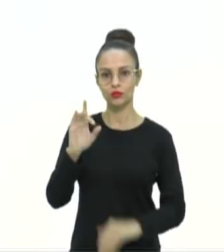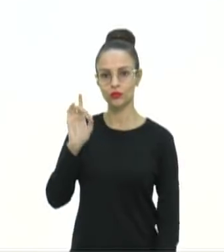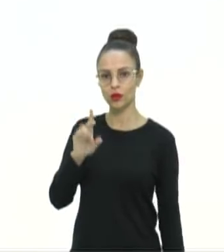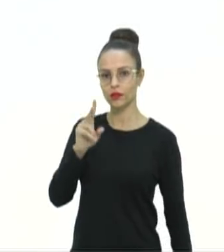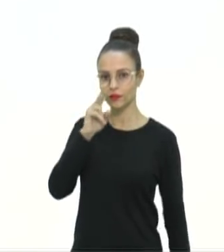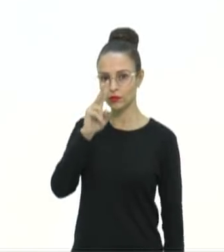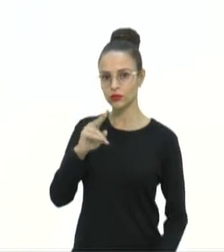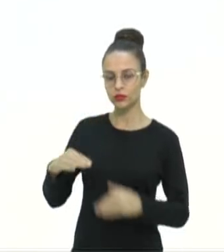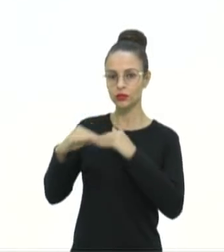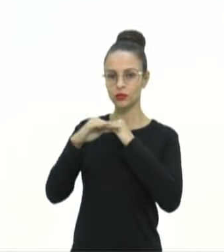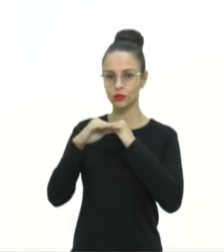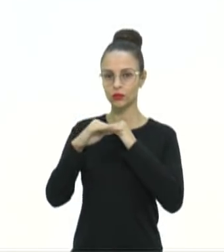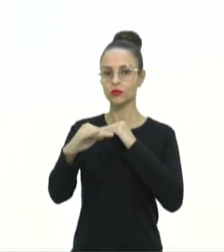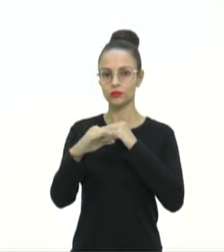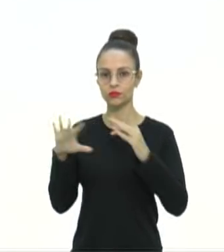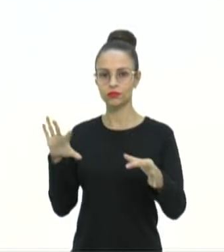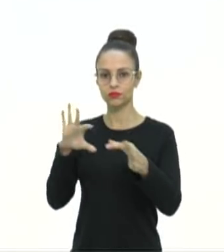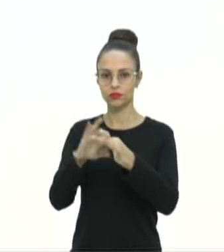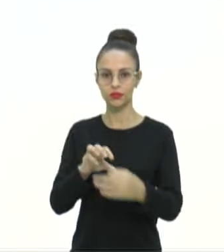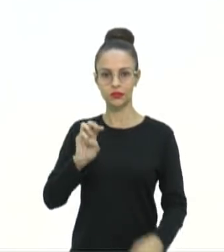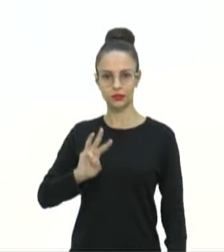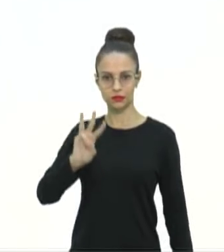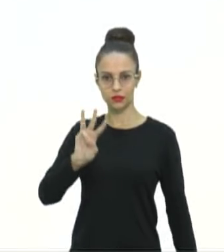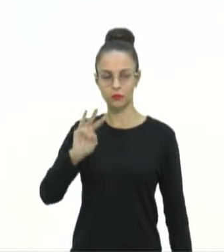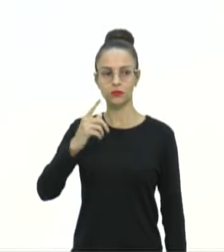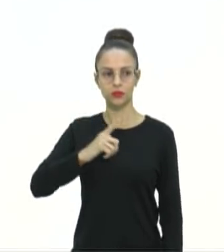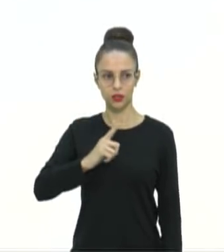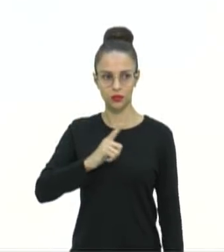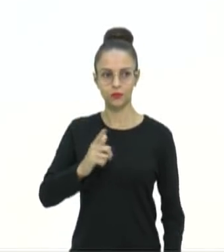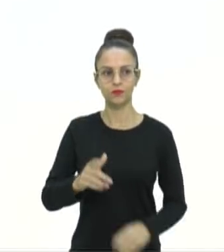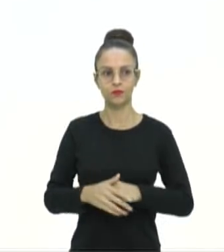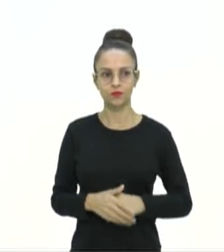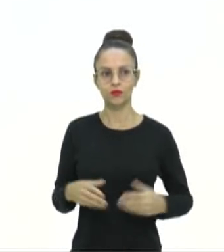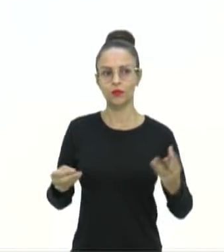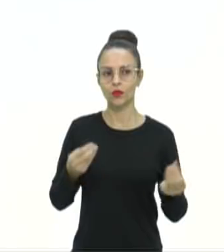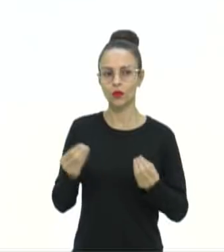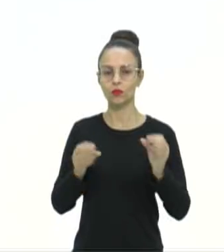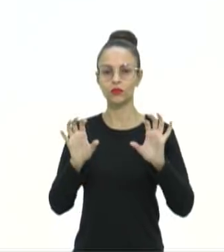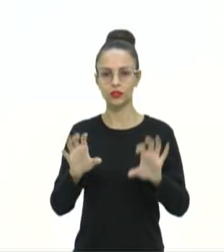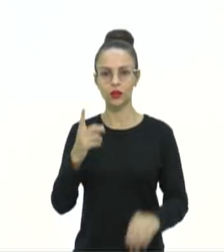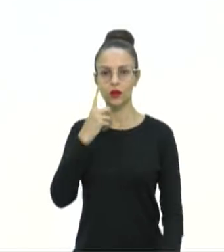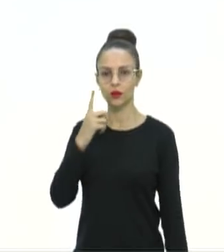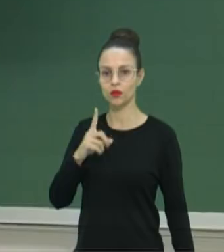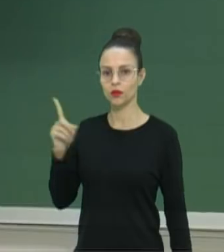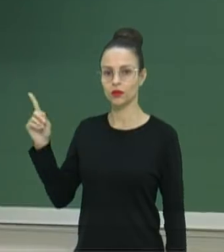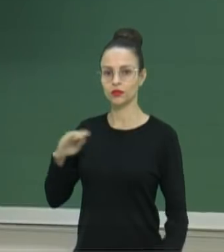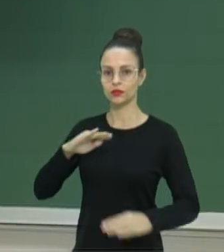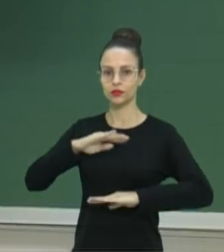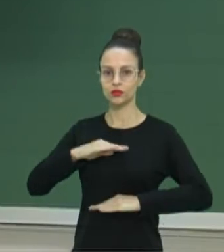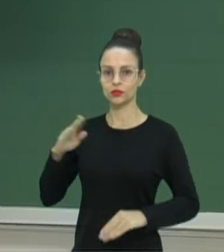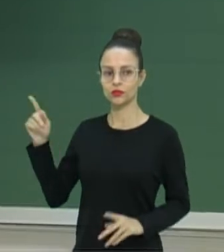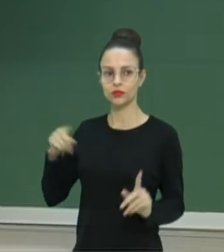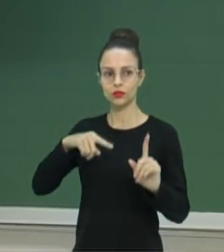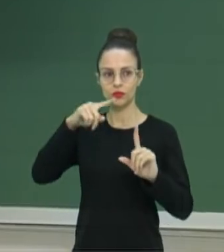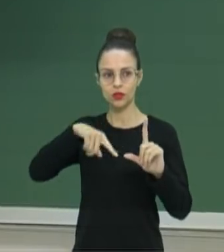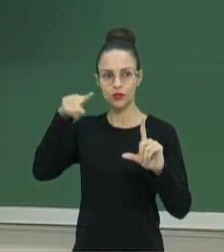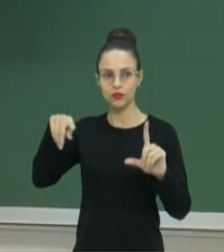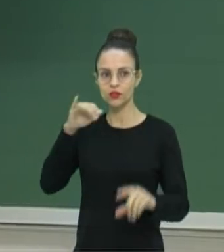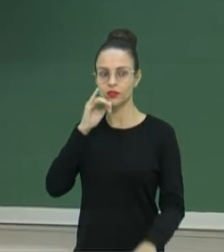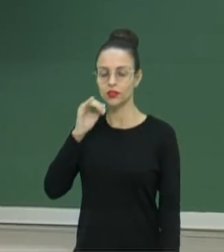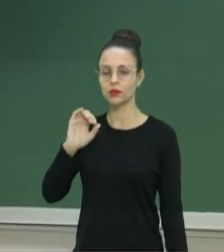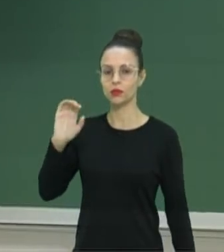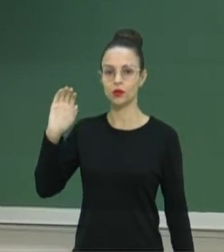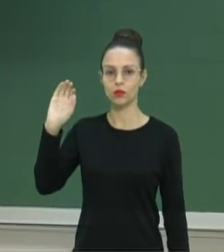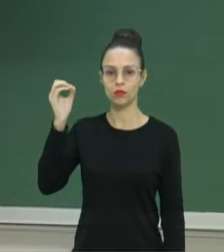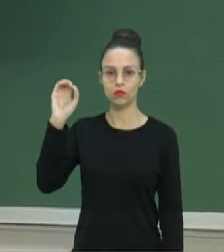forças conservativas realizam o trabalho. Como assim, professor? Veja essa situação que nós temos aqui. Nós temos, por exemplo, uma